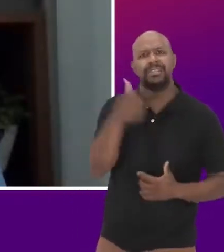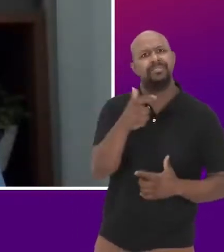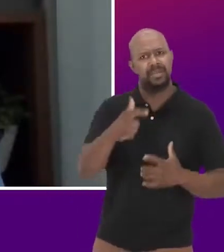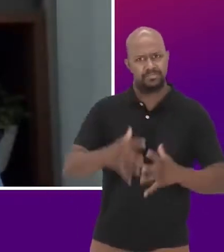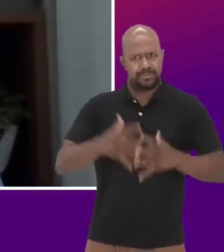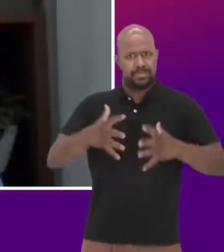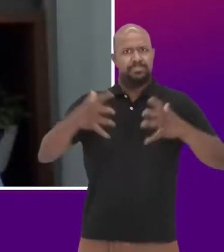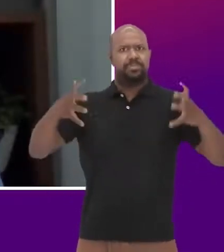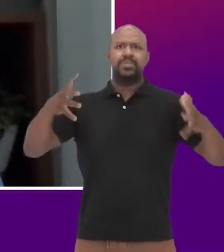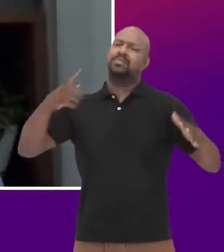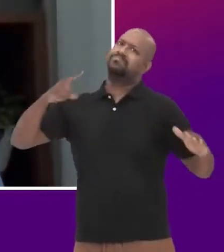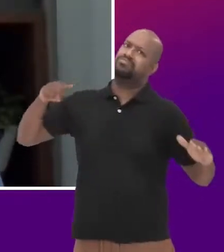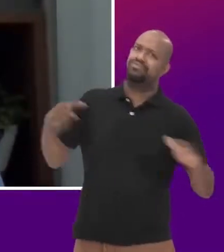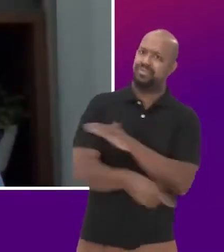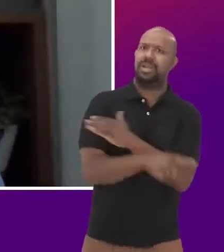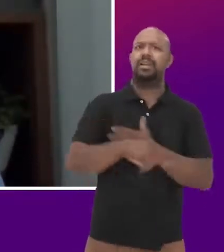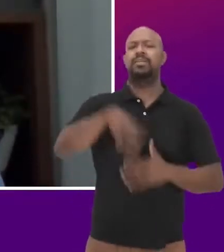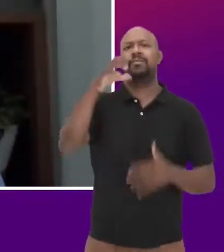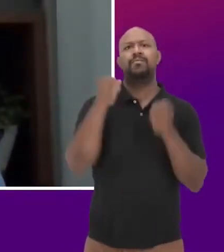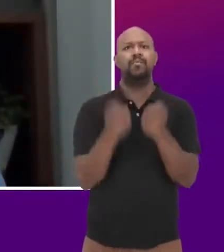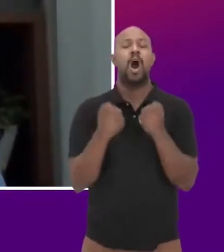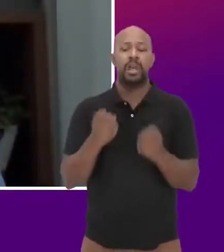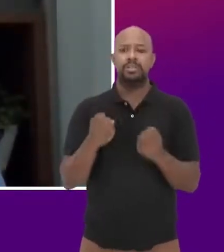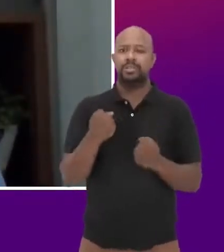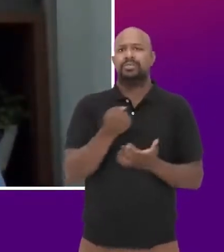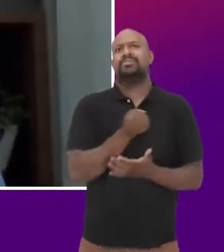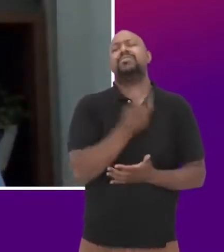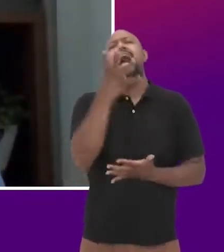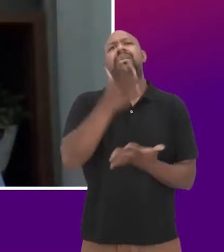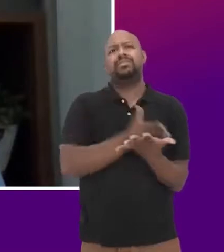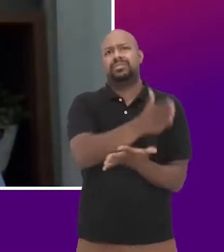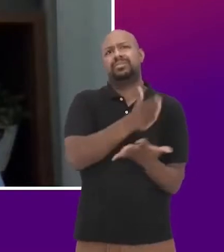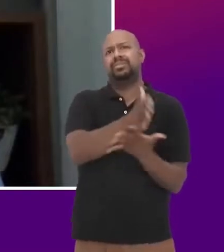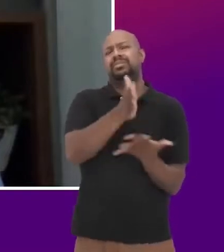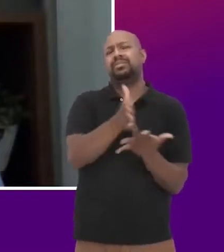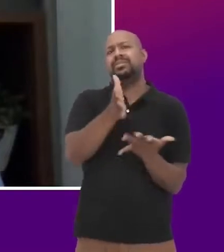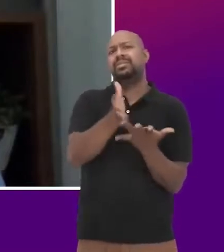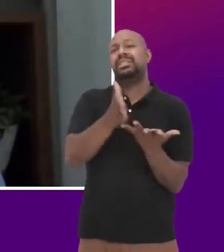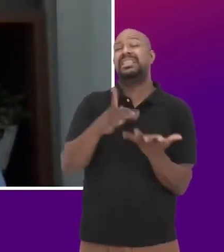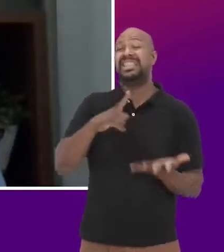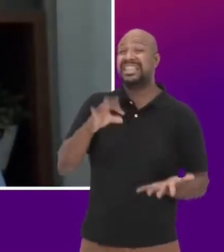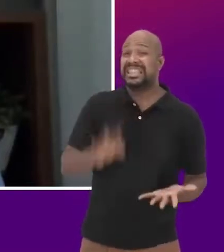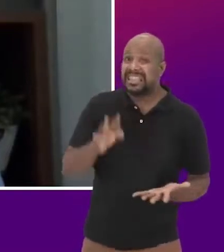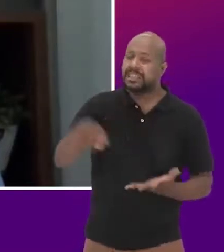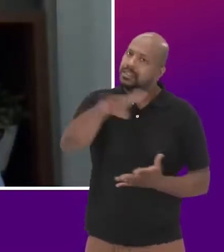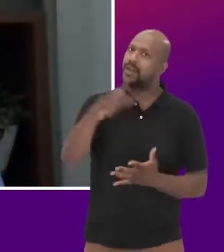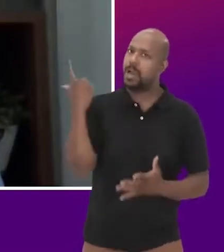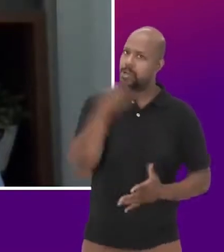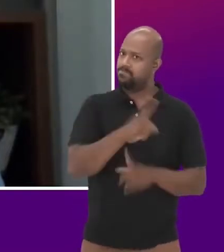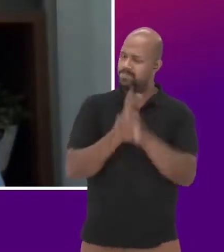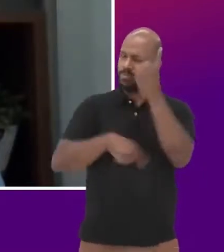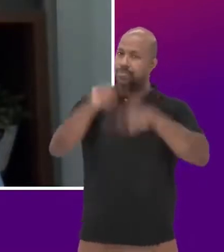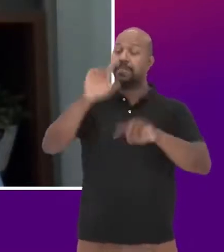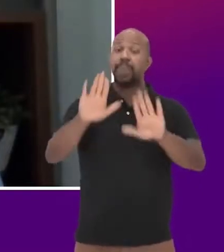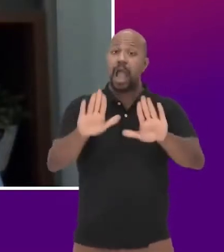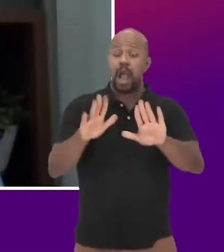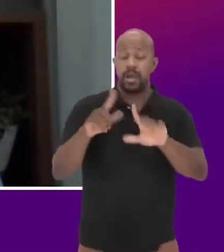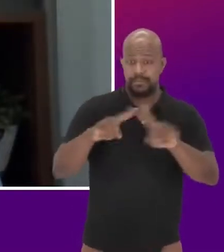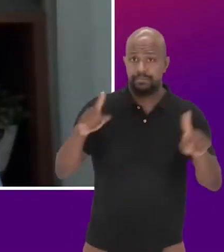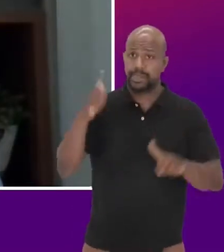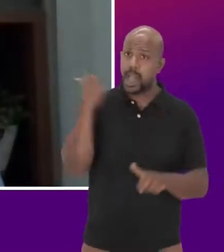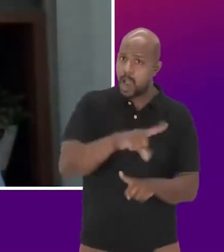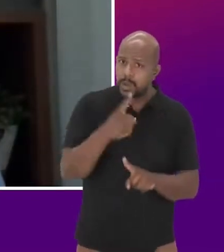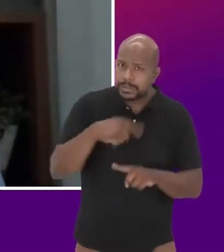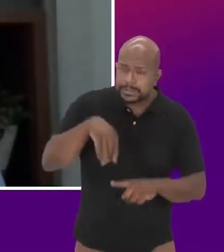vai aumentar a nossa penetração no segmento, né, em vários segmentos, e tenho certeza que isso vai acontecer. Agora, para que isso